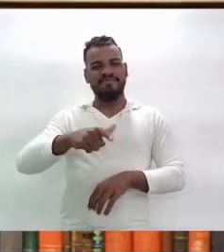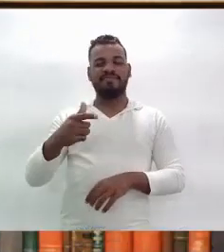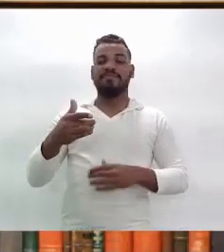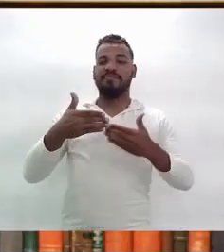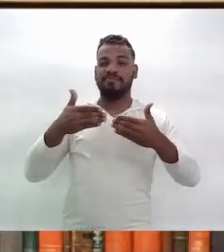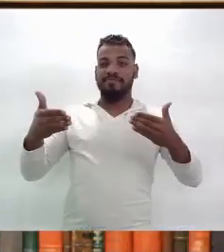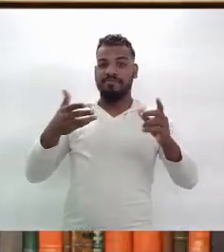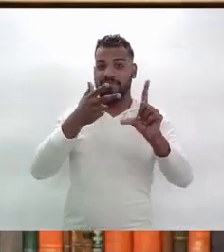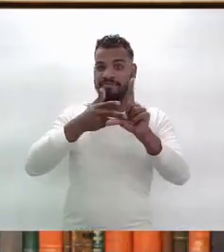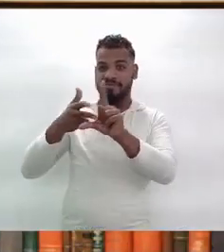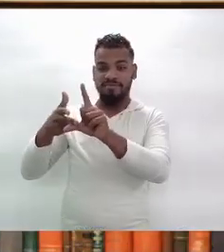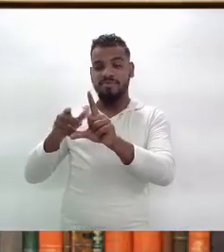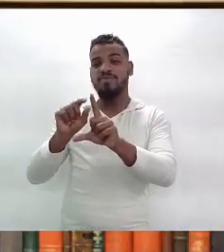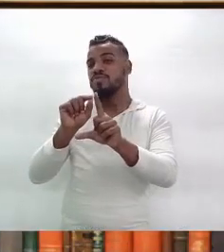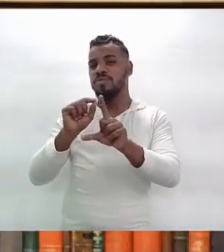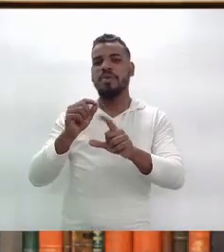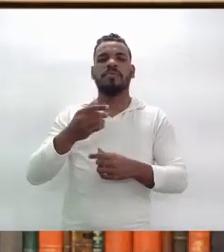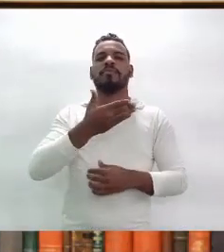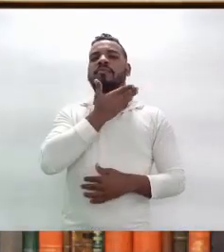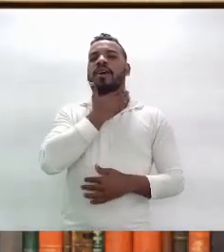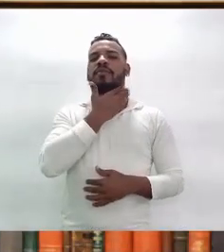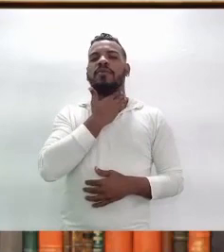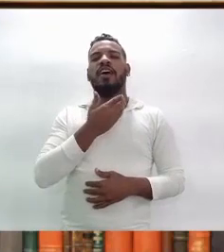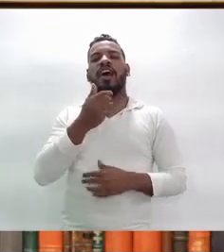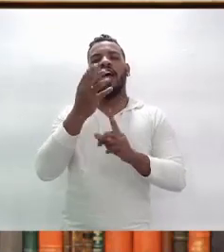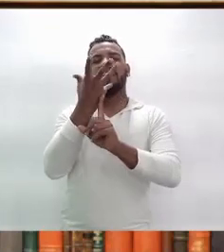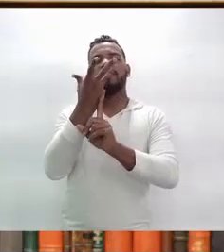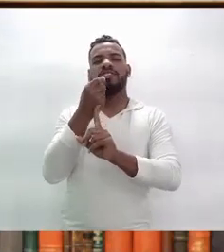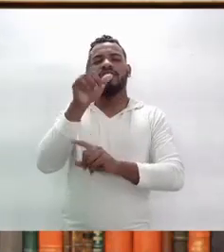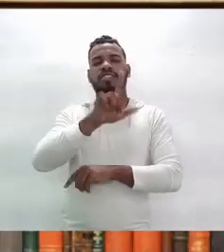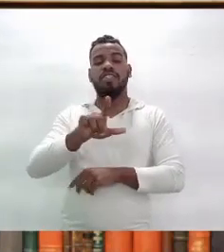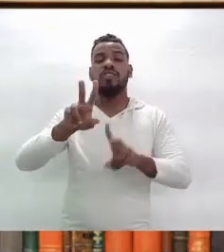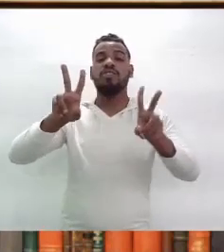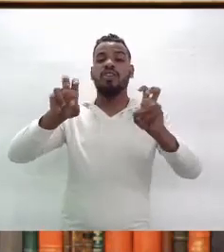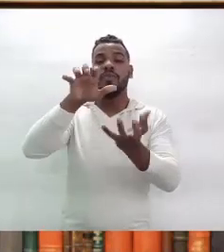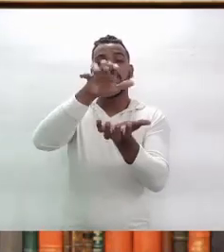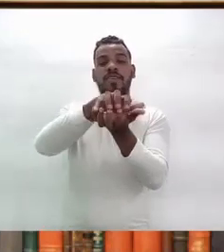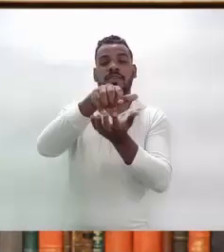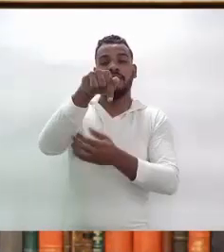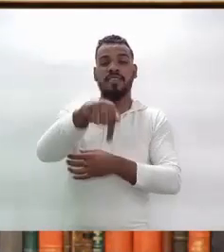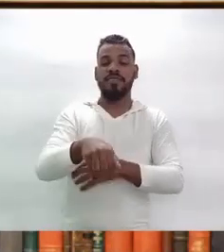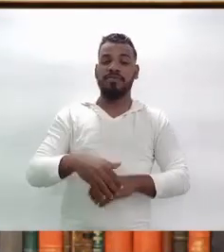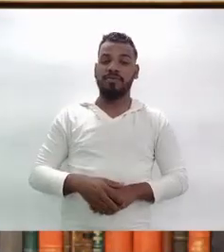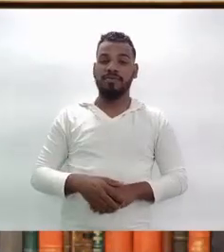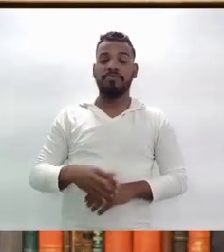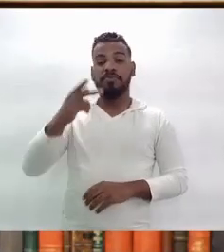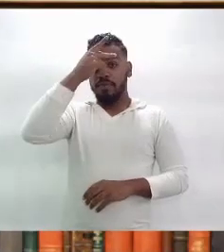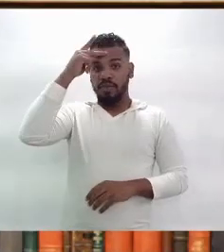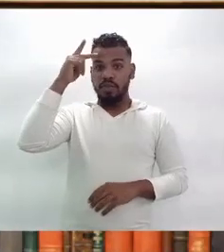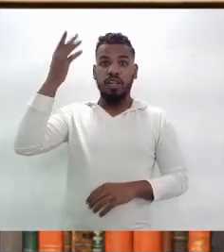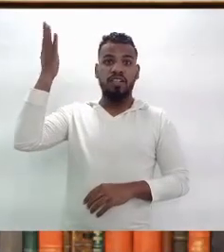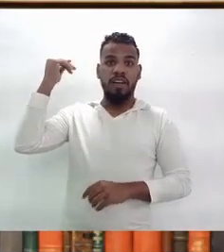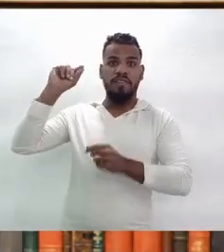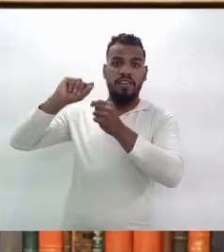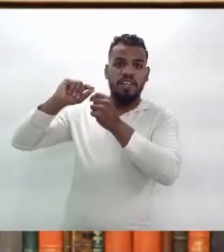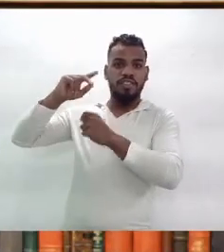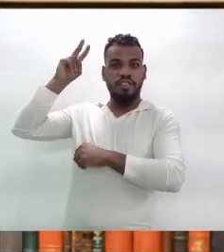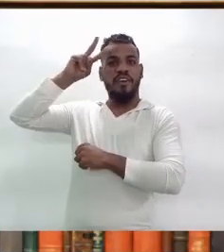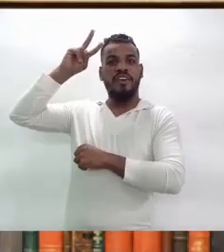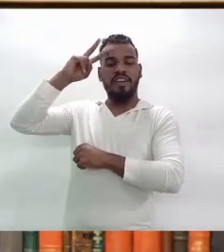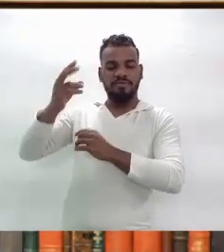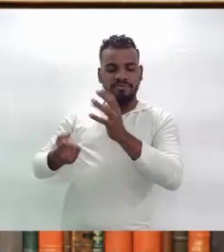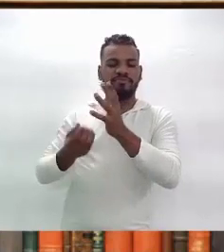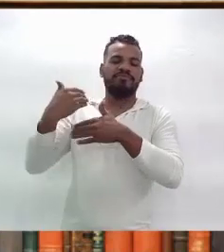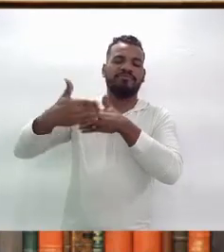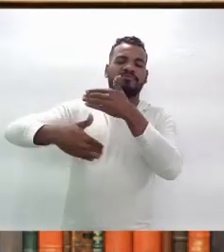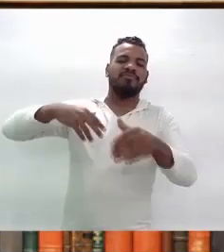série sobre o papo artístico literário sobre os pernambucanos, aqueles que fizeram e que fazem a história. Hoje